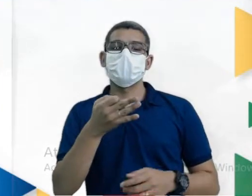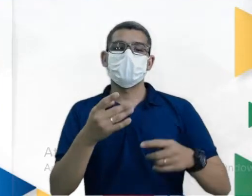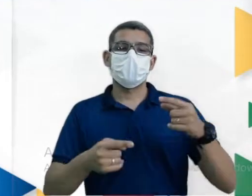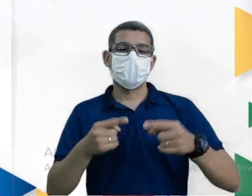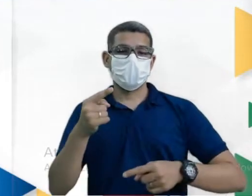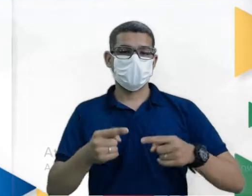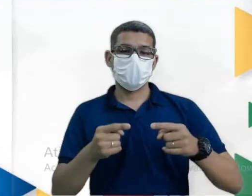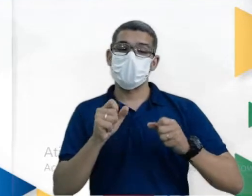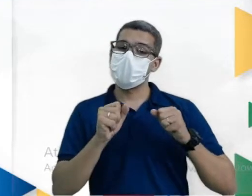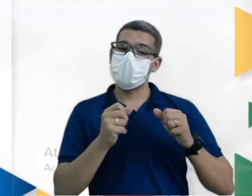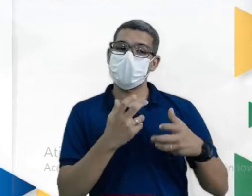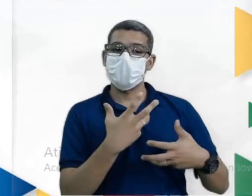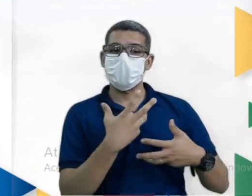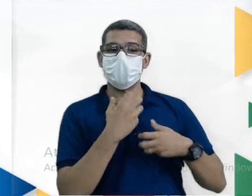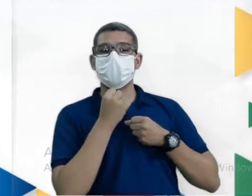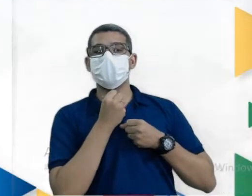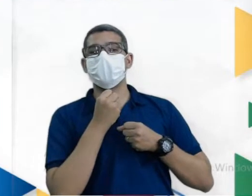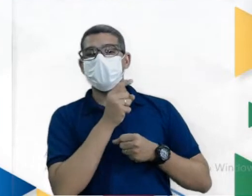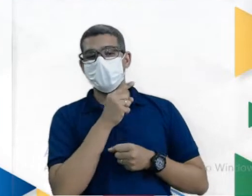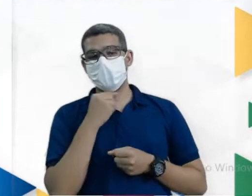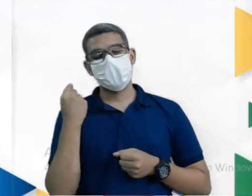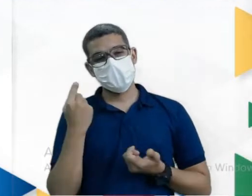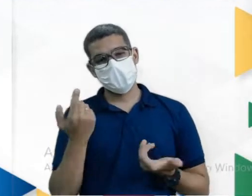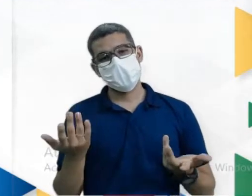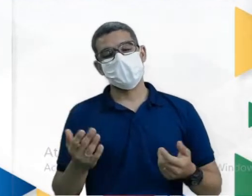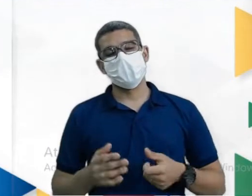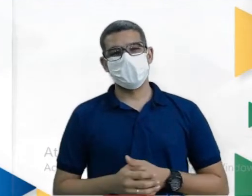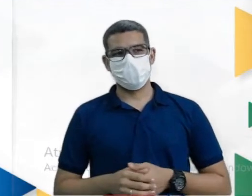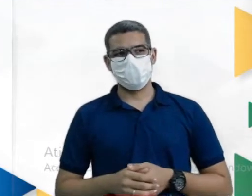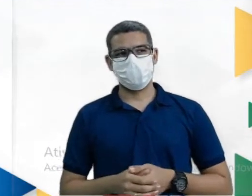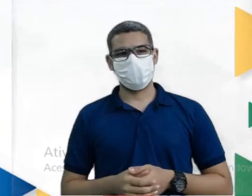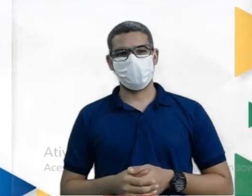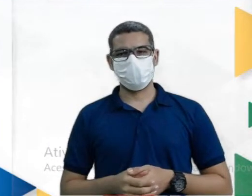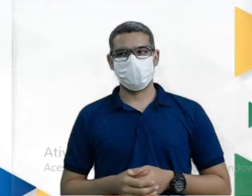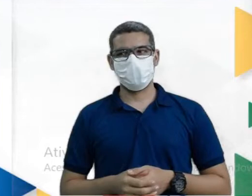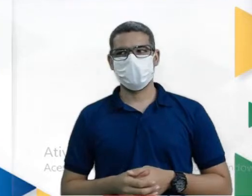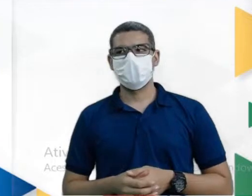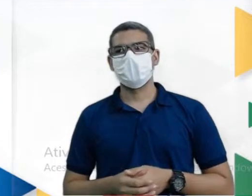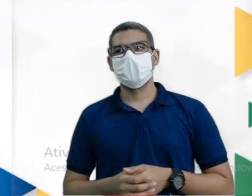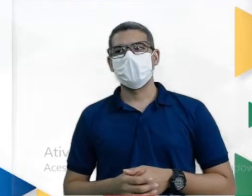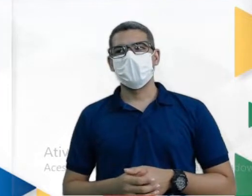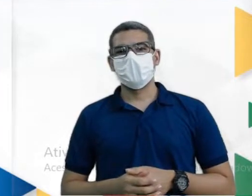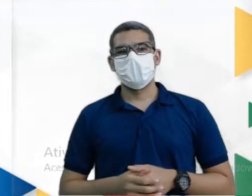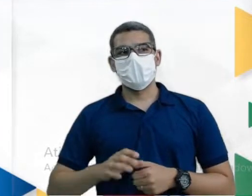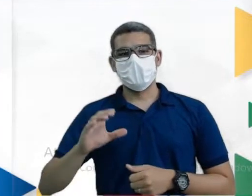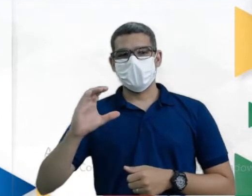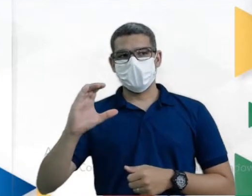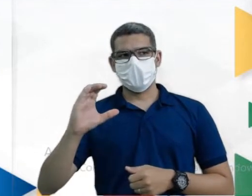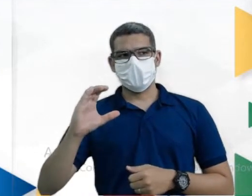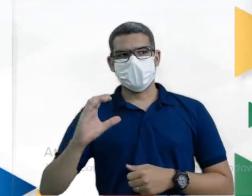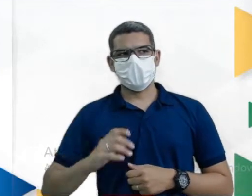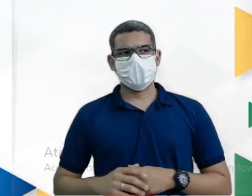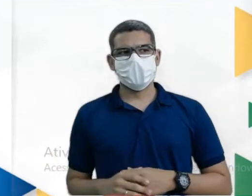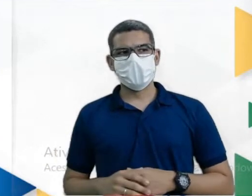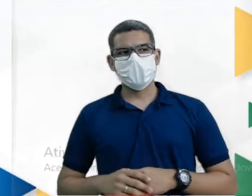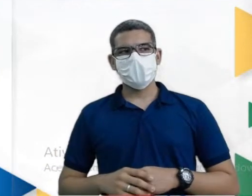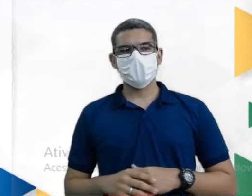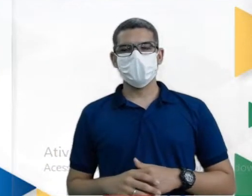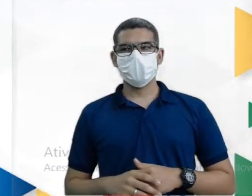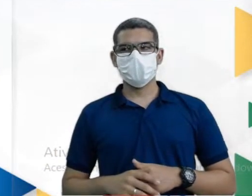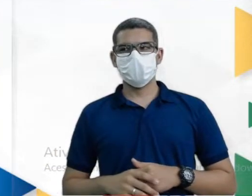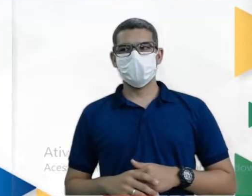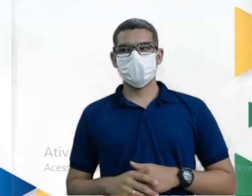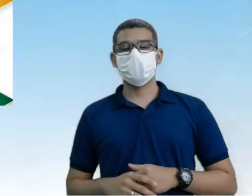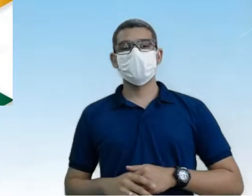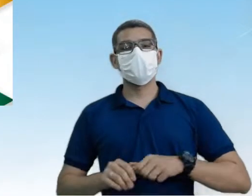porque podem correr o risco de serem mortos, por exemplo. And letter C, widespread human rights violation and armed conflicts. Elas